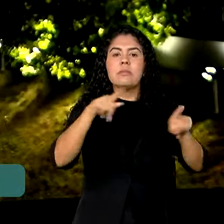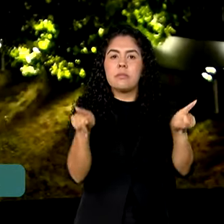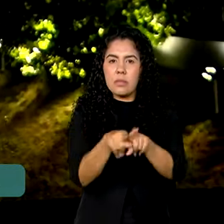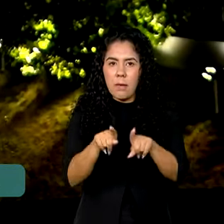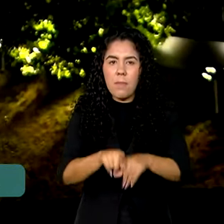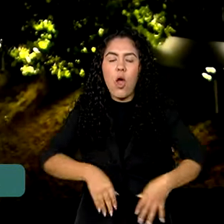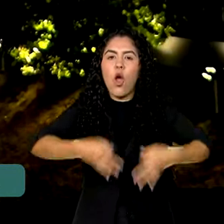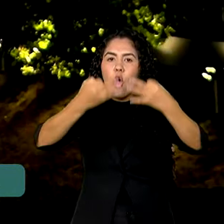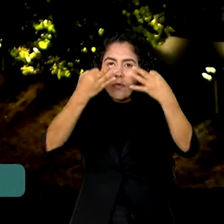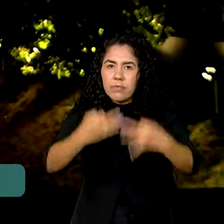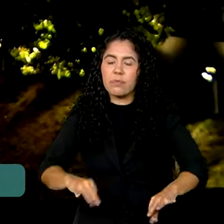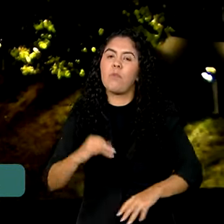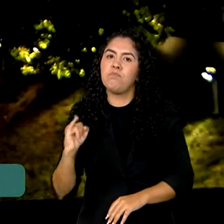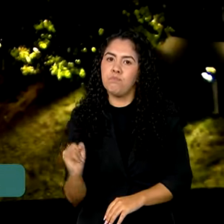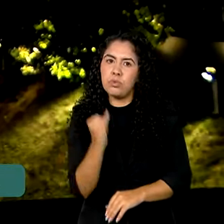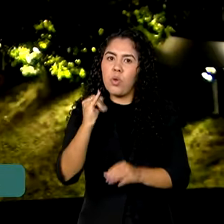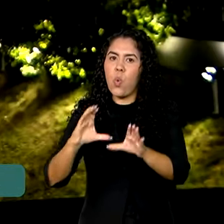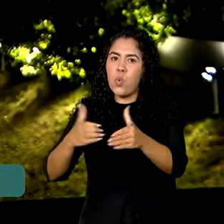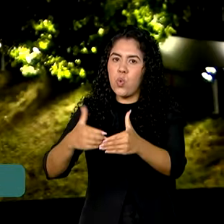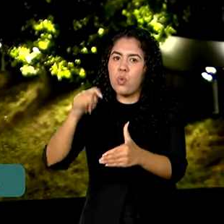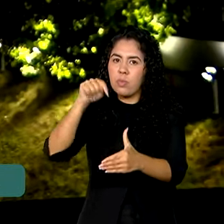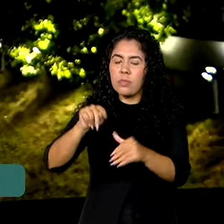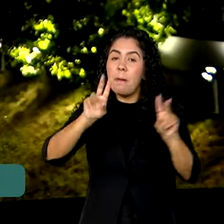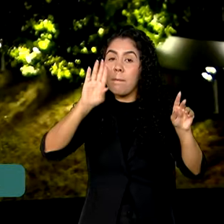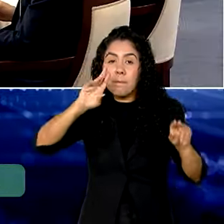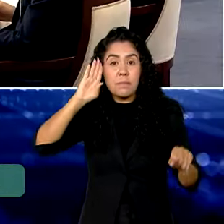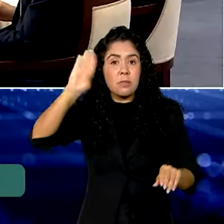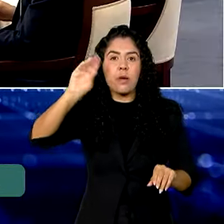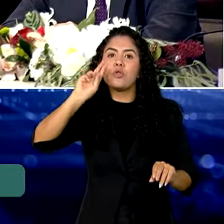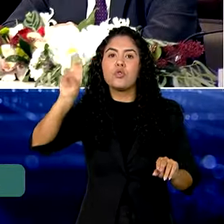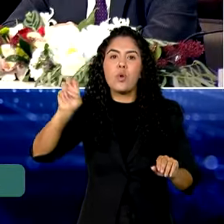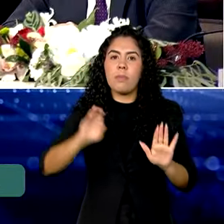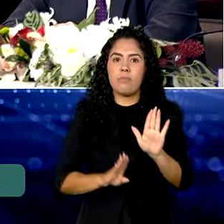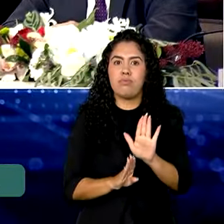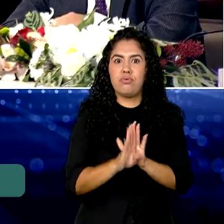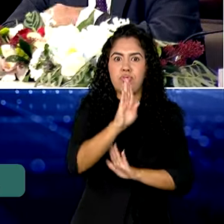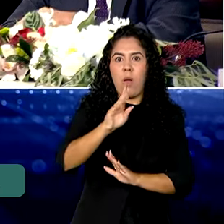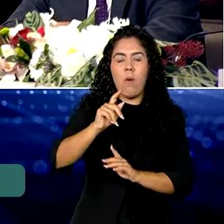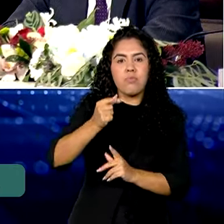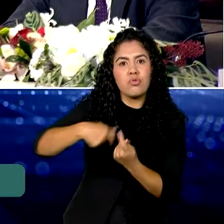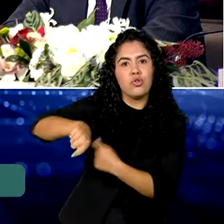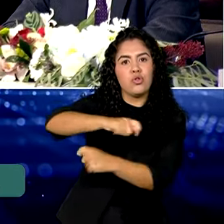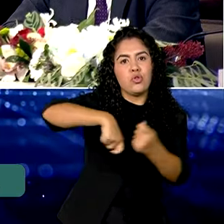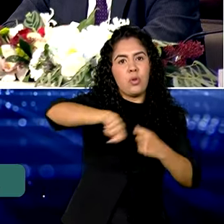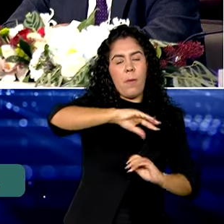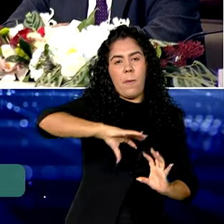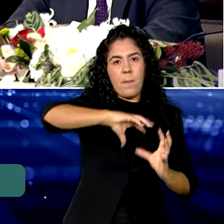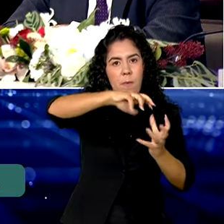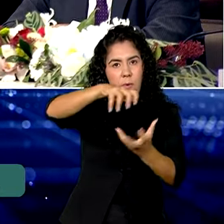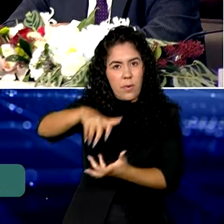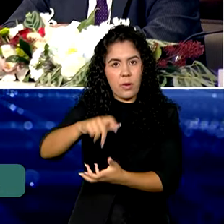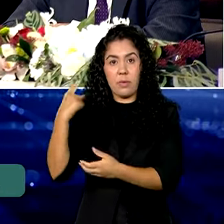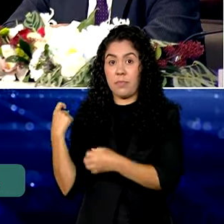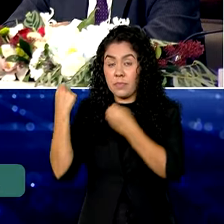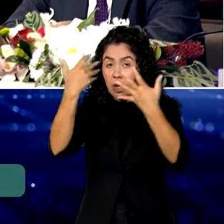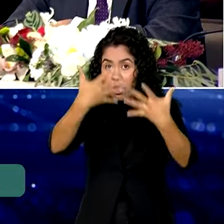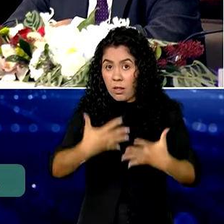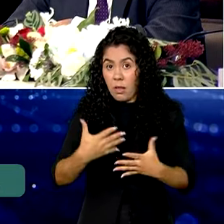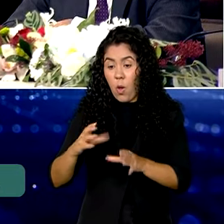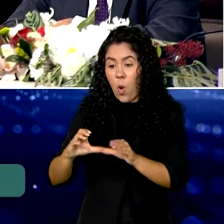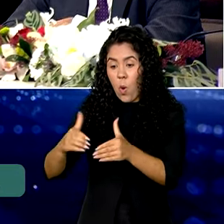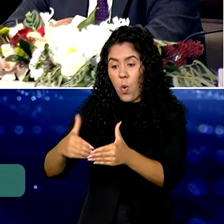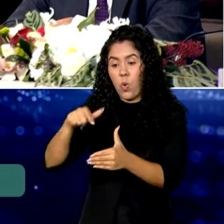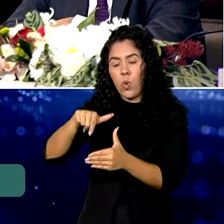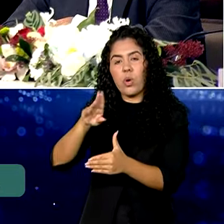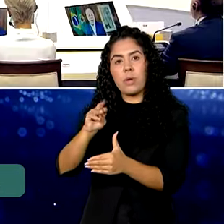importância do bloco no crescimento econômico Mundial os Brick foi responsável por parcele significativa do